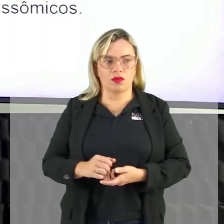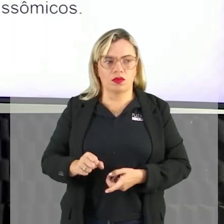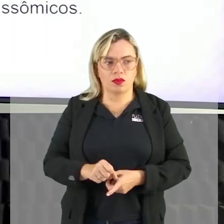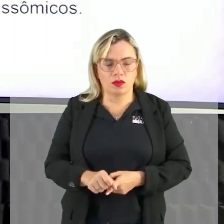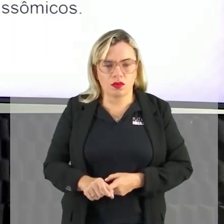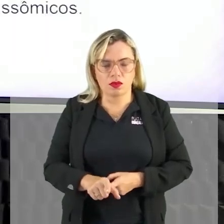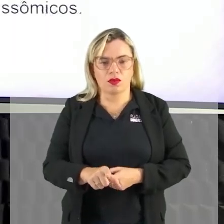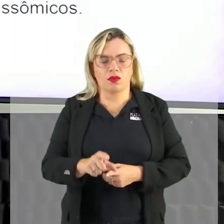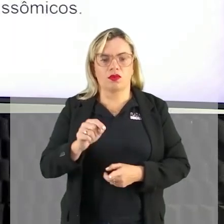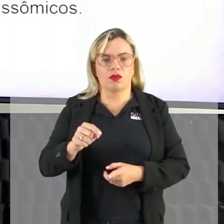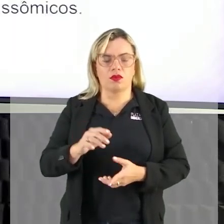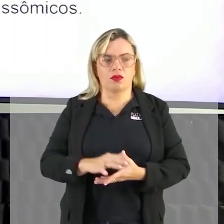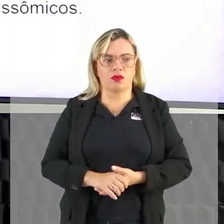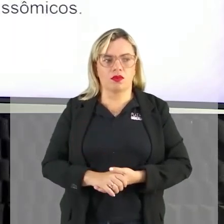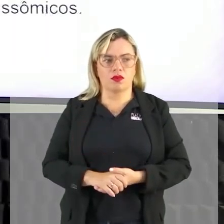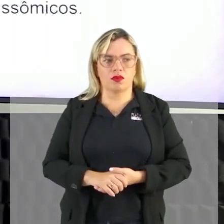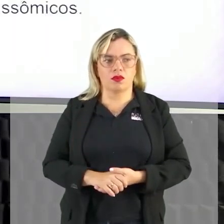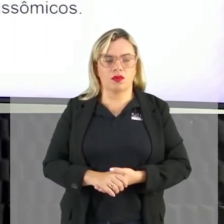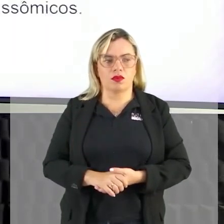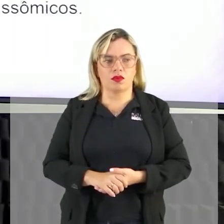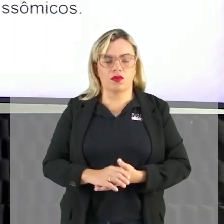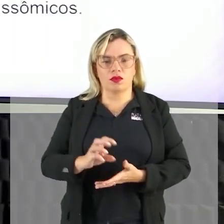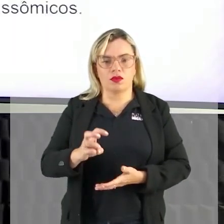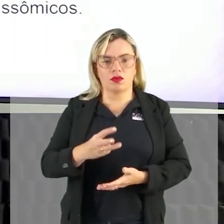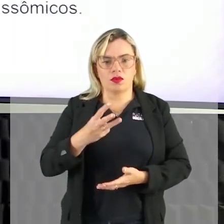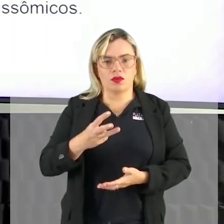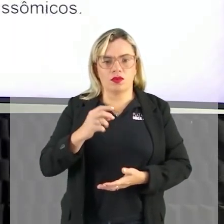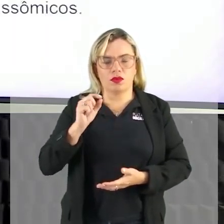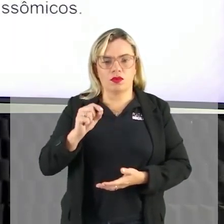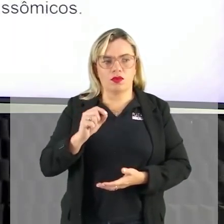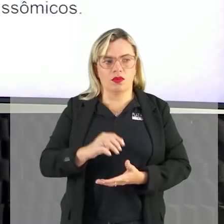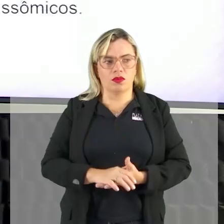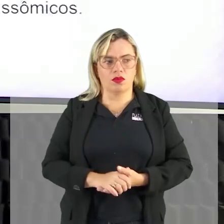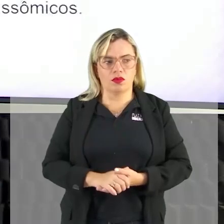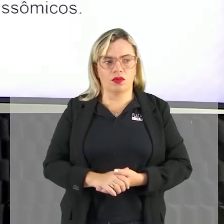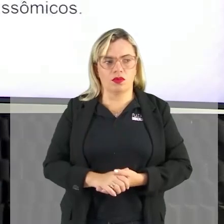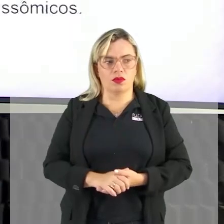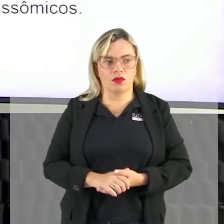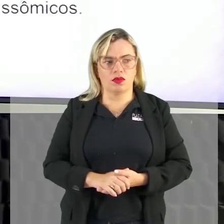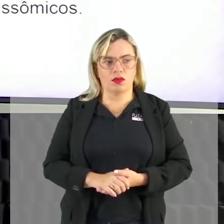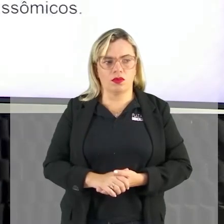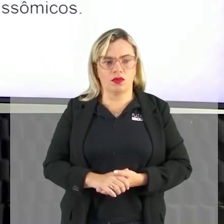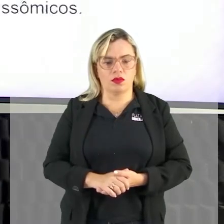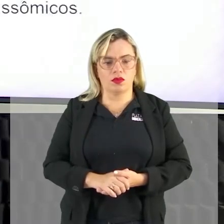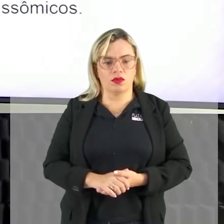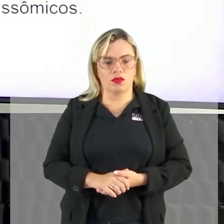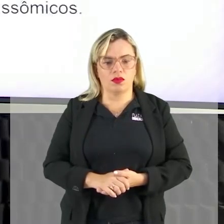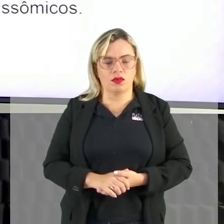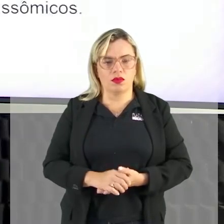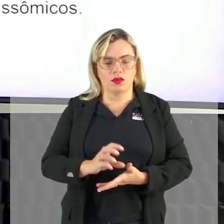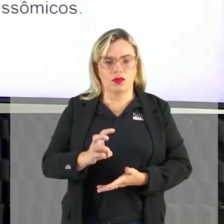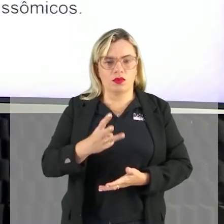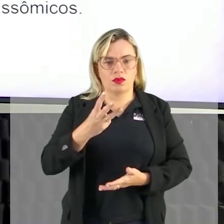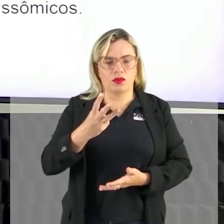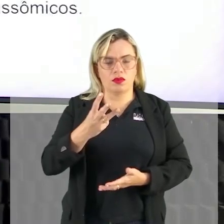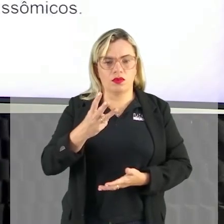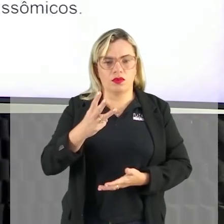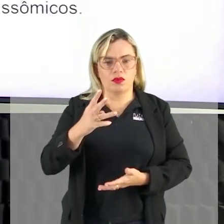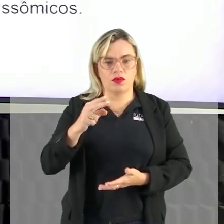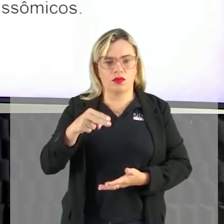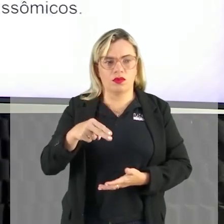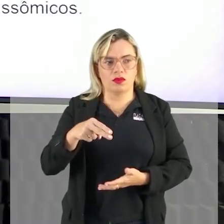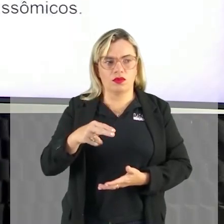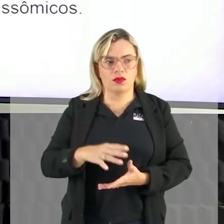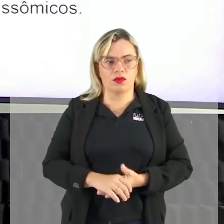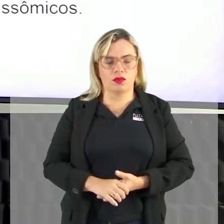esse zigoto, ó, 1, 2, 3, ele já vai ter o quê? 3N, né? Ele já vai ser um zigoto